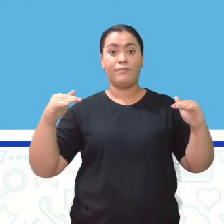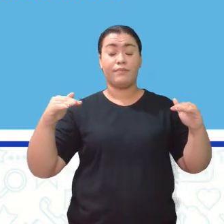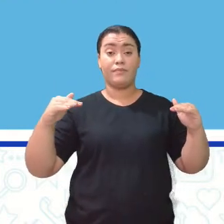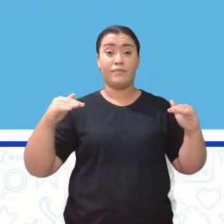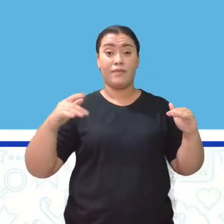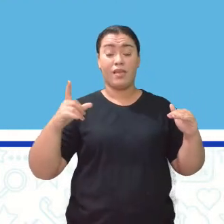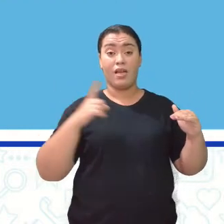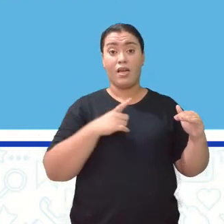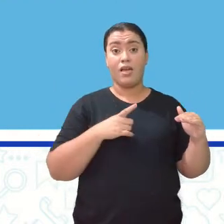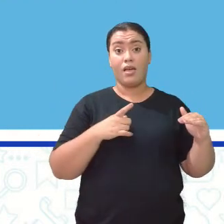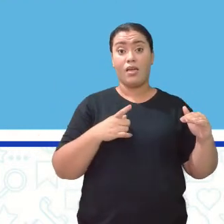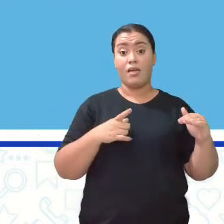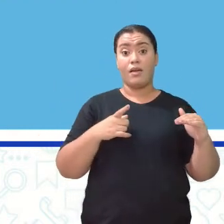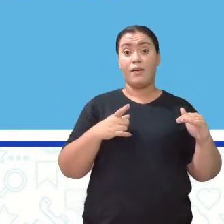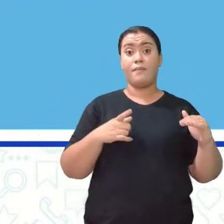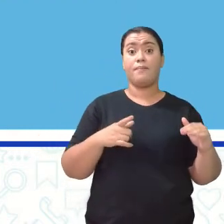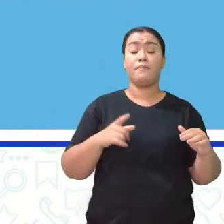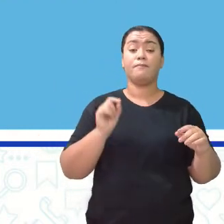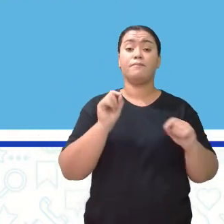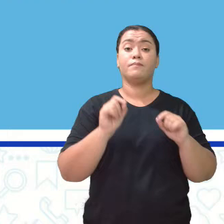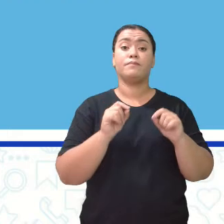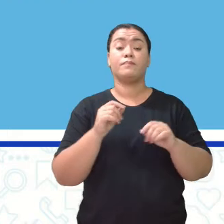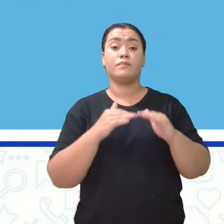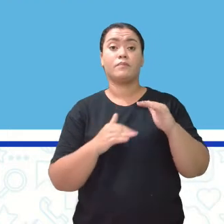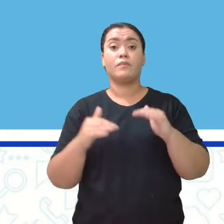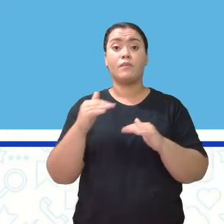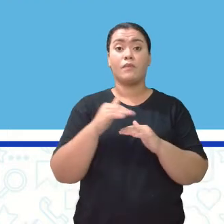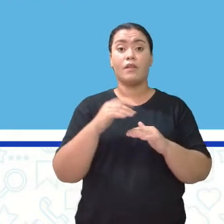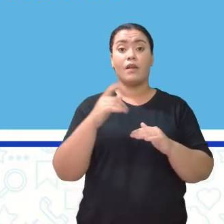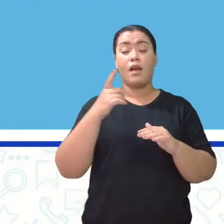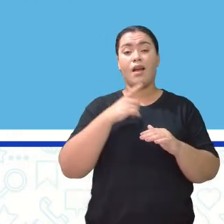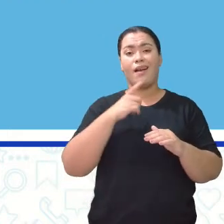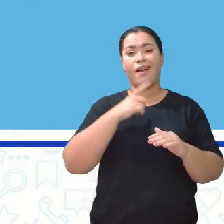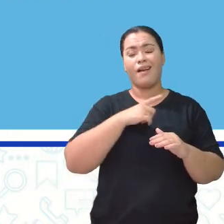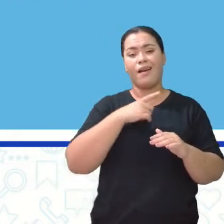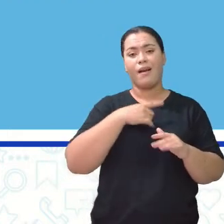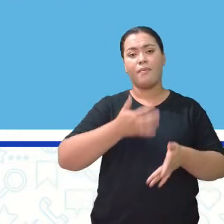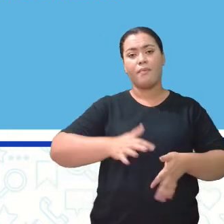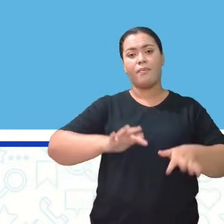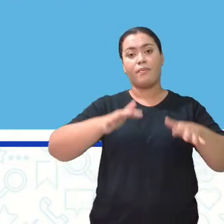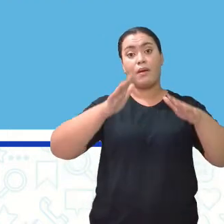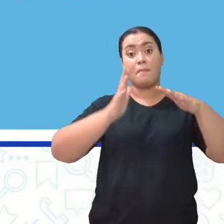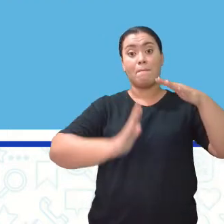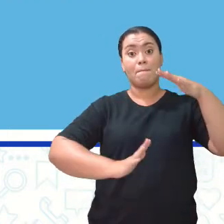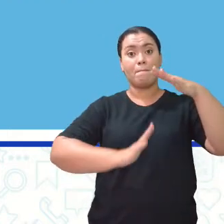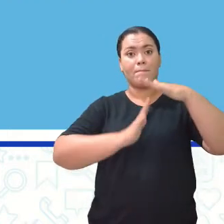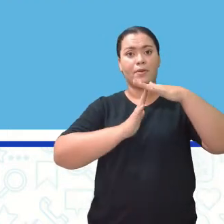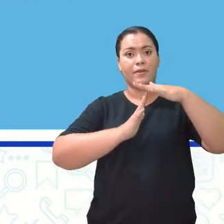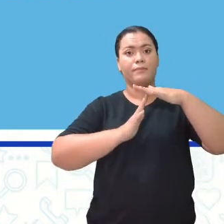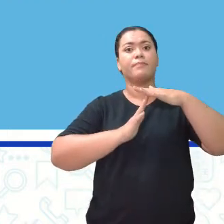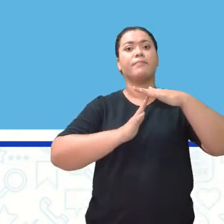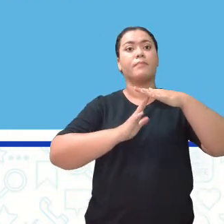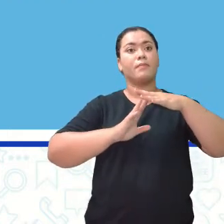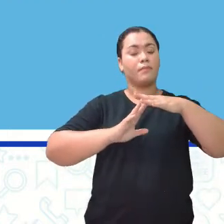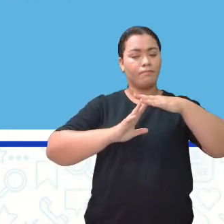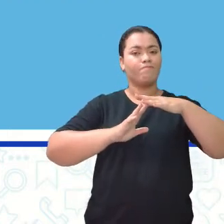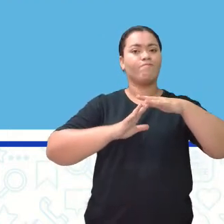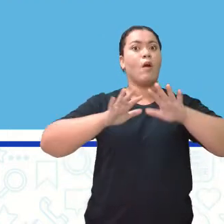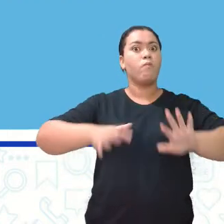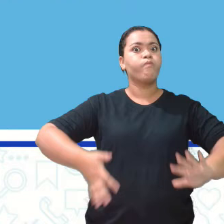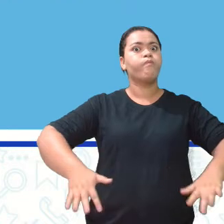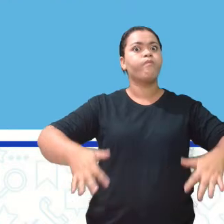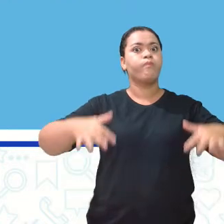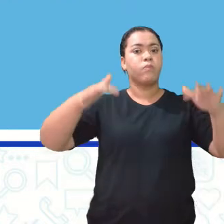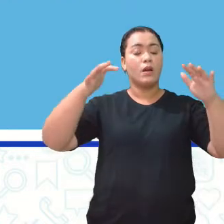a sobreposição das marés lunares e solares e, consequentemente, temos as marés altas ainda mais altas